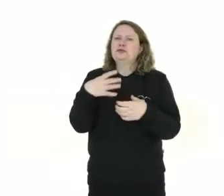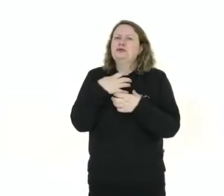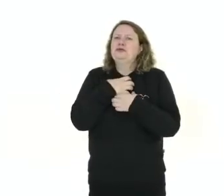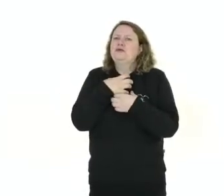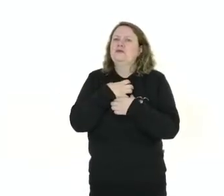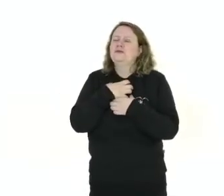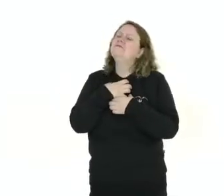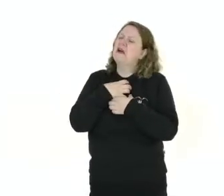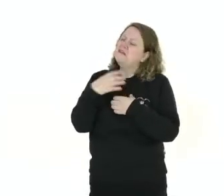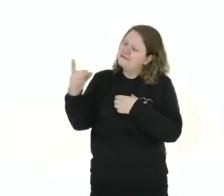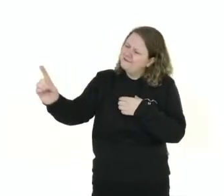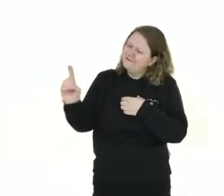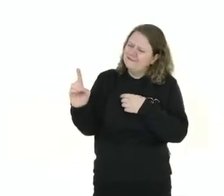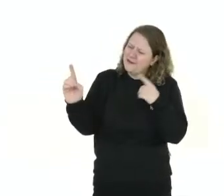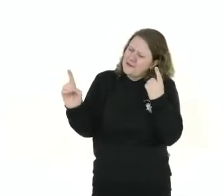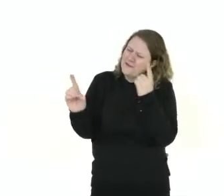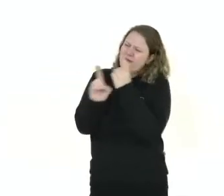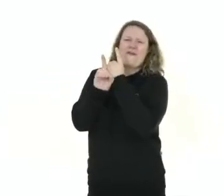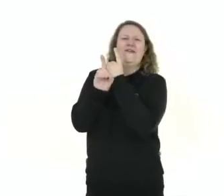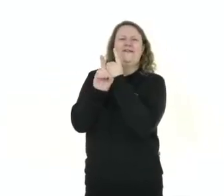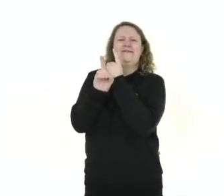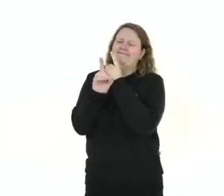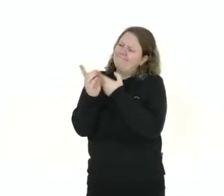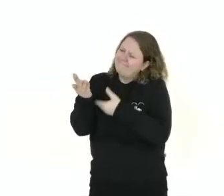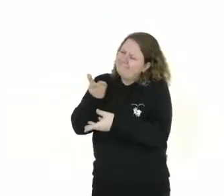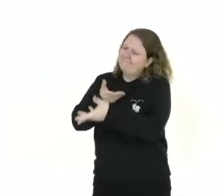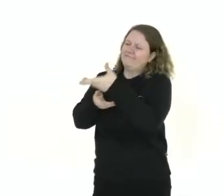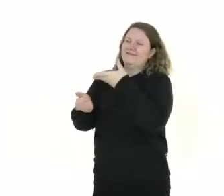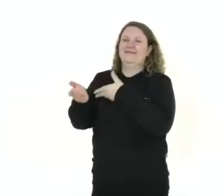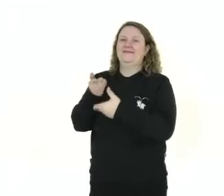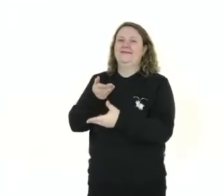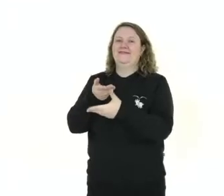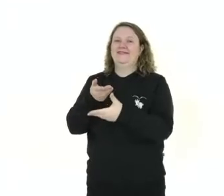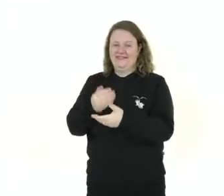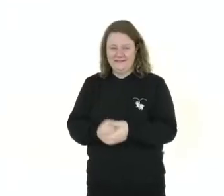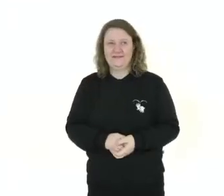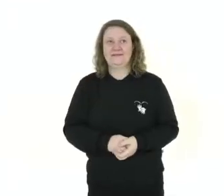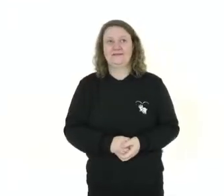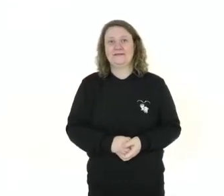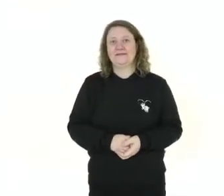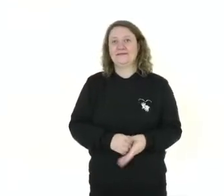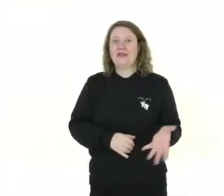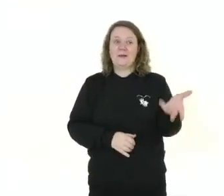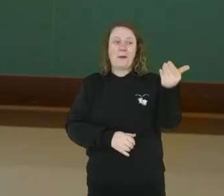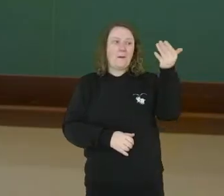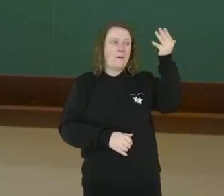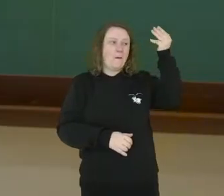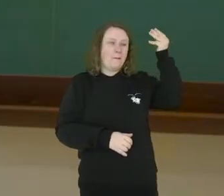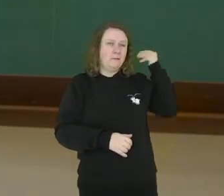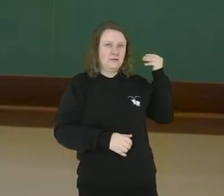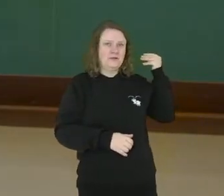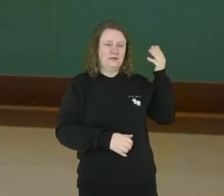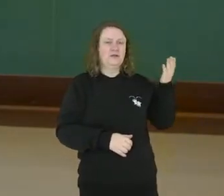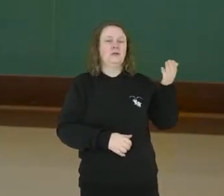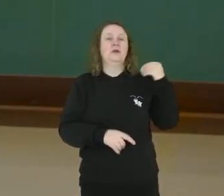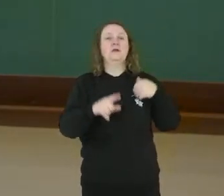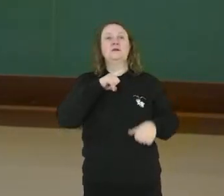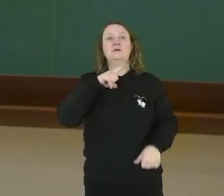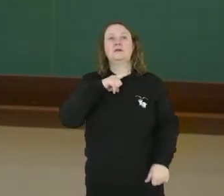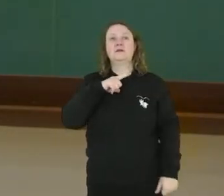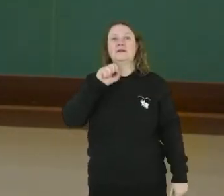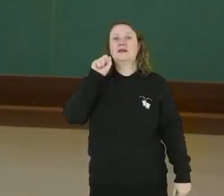se aproxima de outra pessoa. Eles estavam em sintonia. Lá na nossa época, mas que, né, tem a sintonia